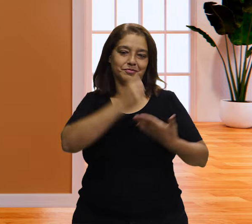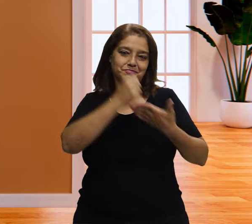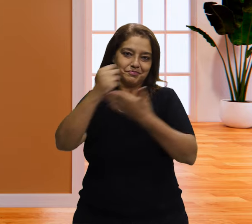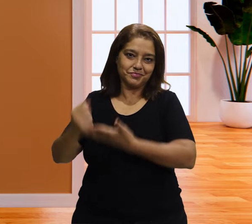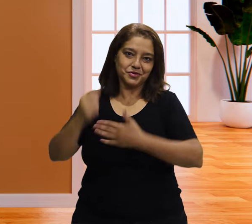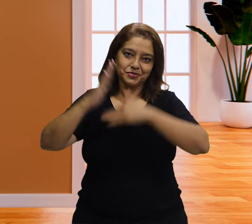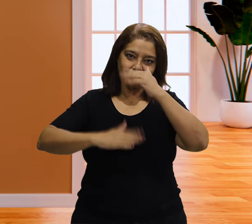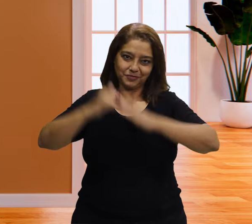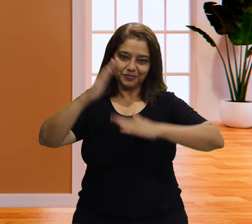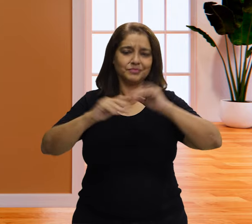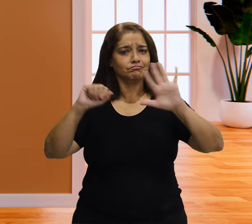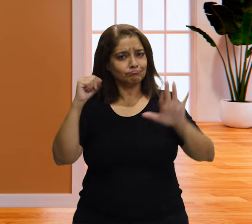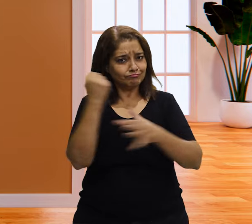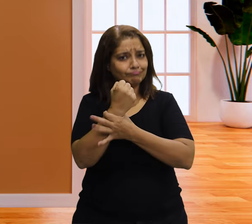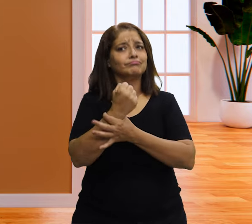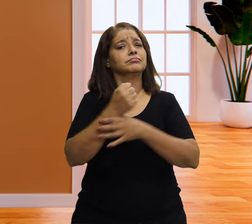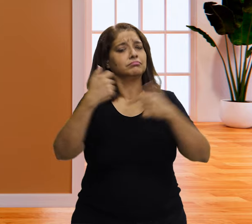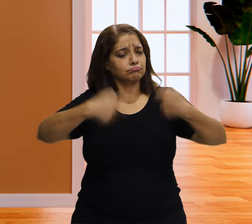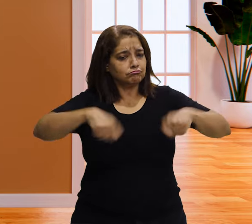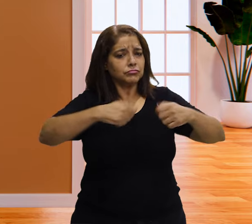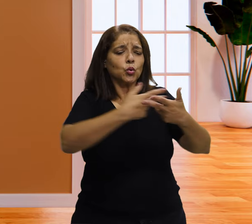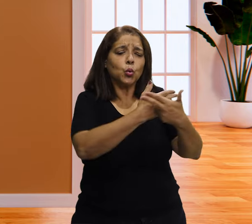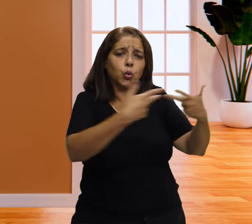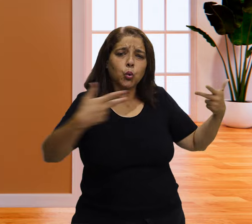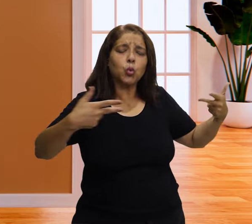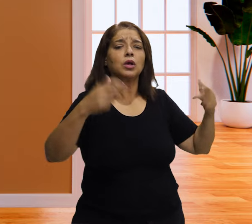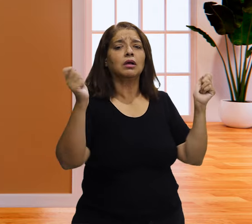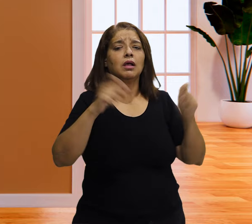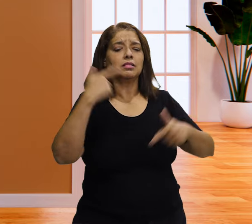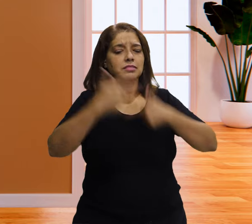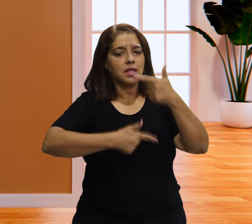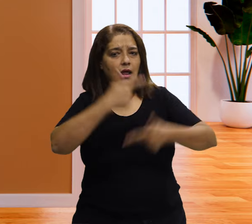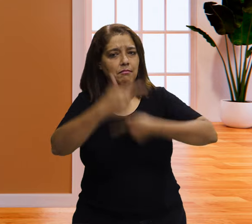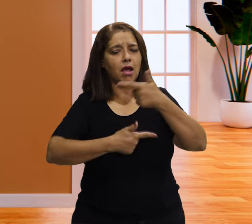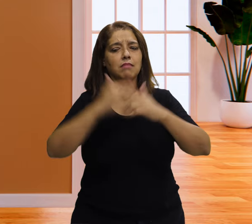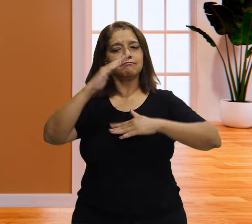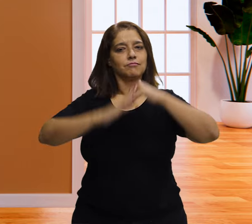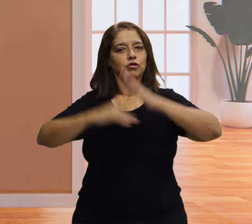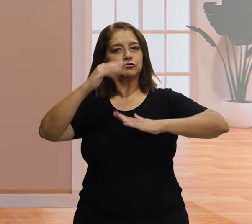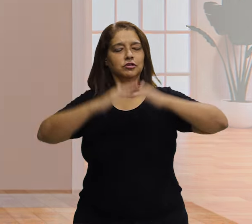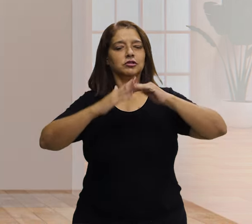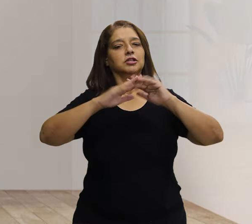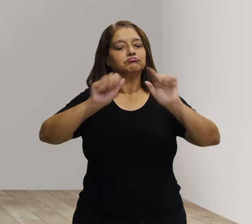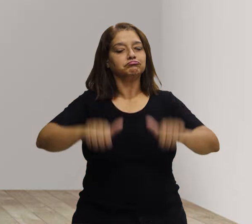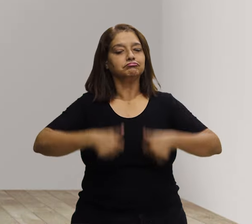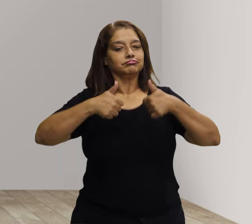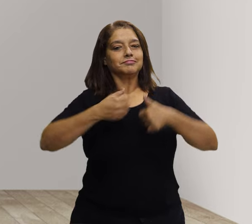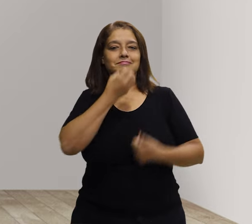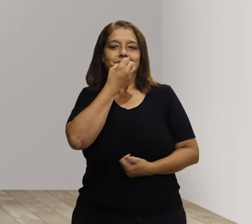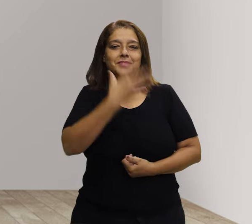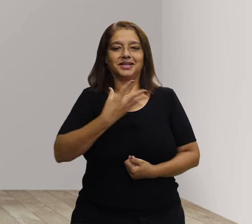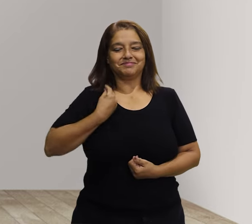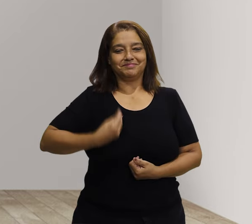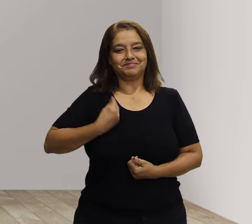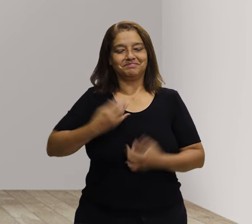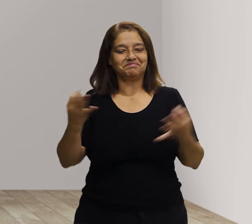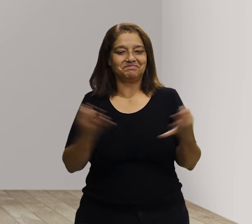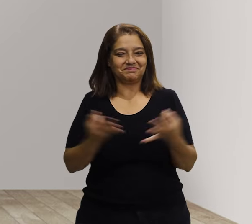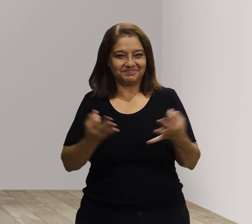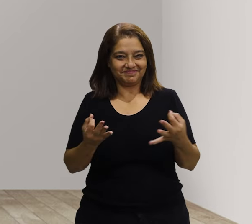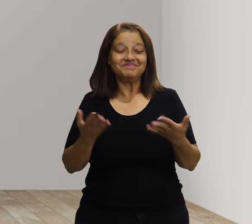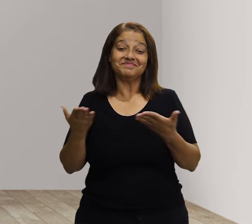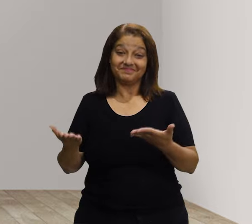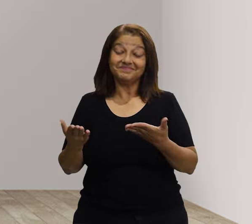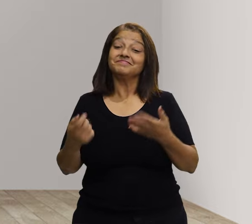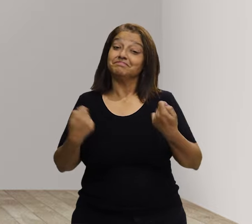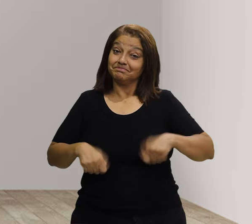as condições necessárias para exercer a profissão com dignidade e eficácia. Sendo assim, é